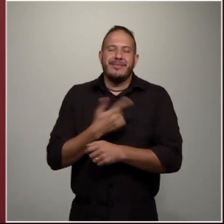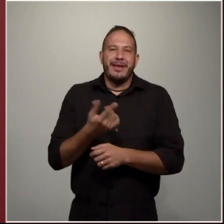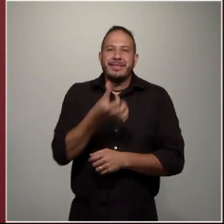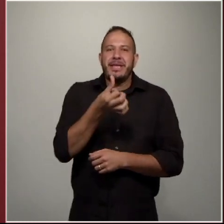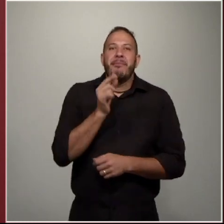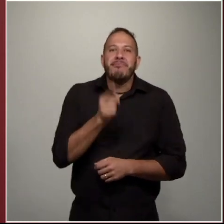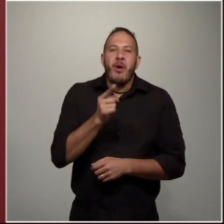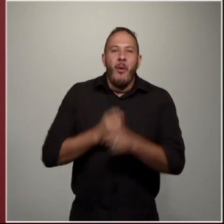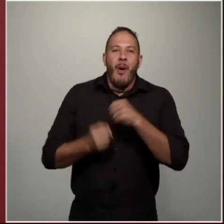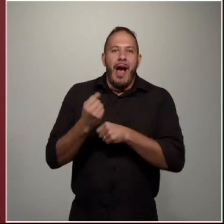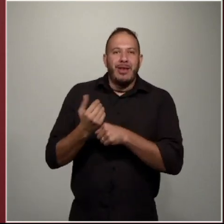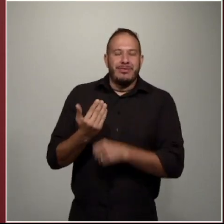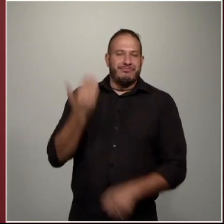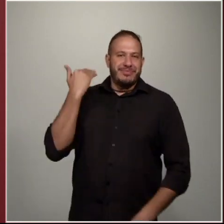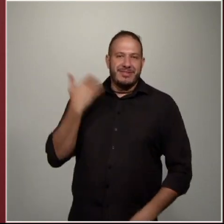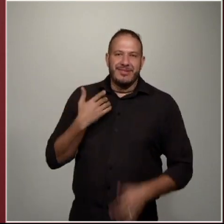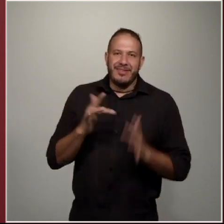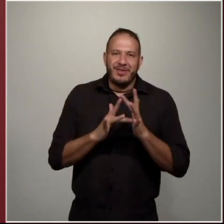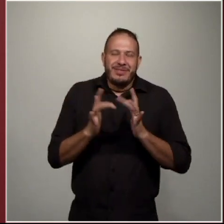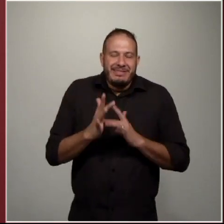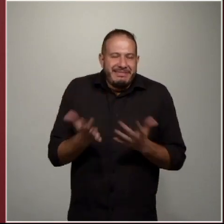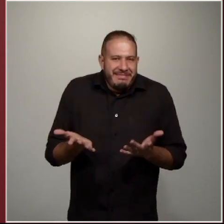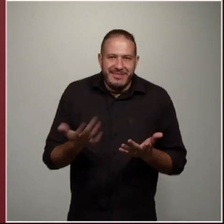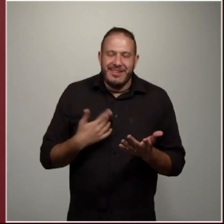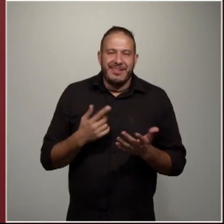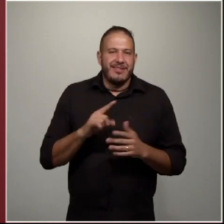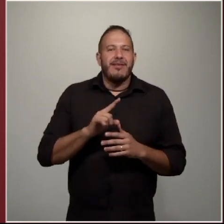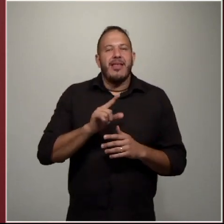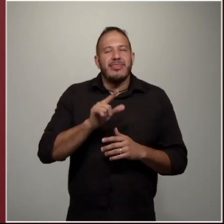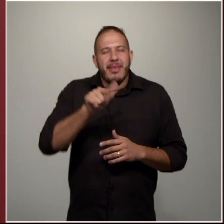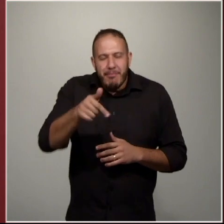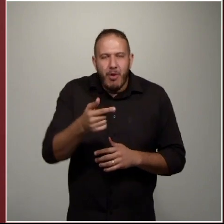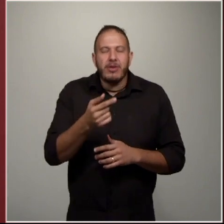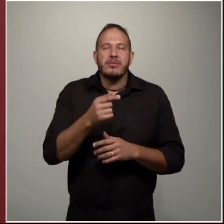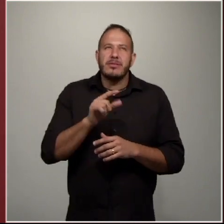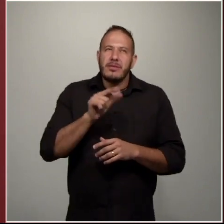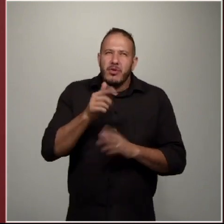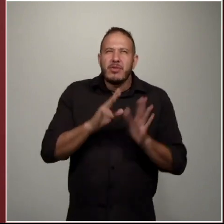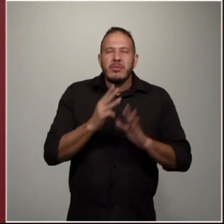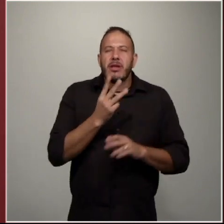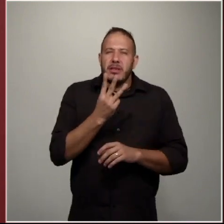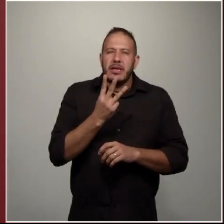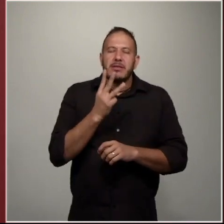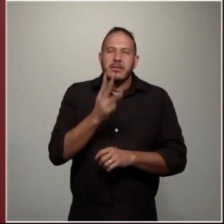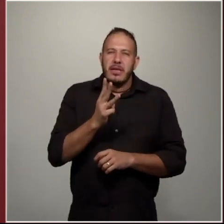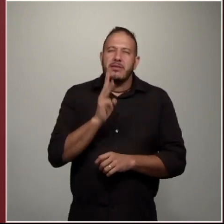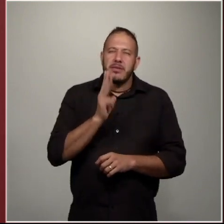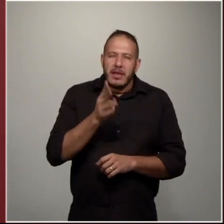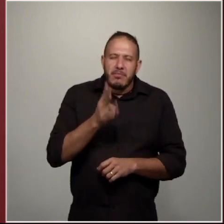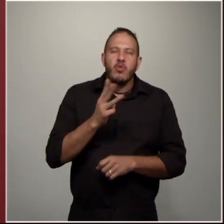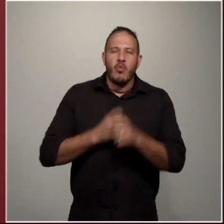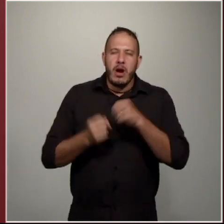ele vai solidificar a depois do 3 mil anos antes de cristo e vai